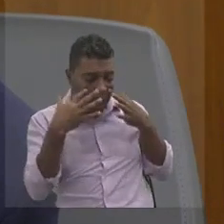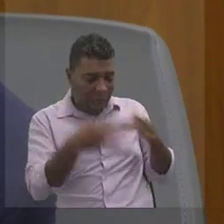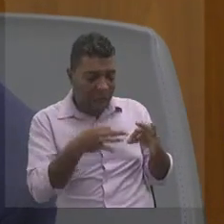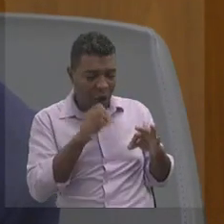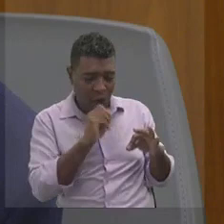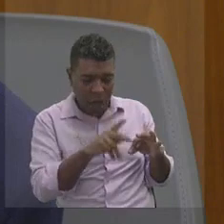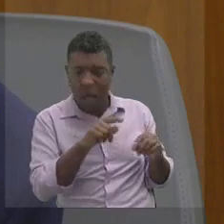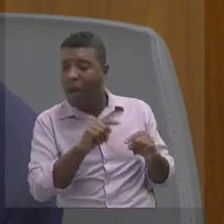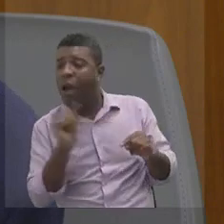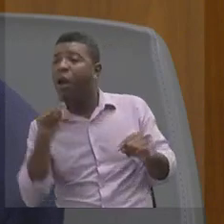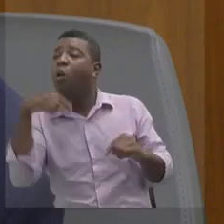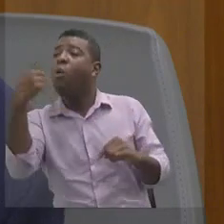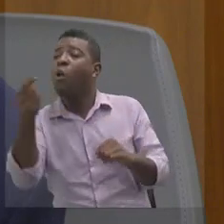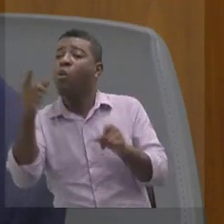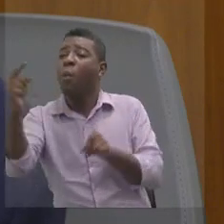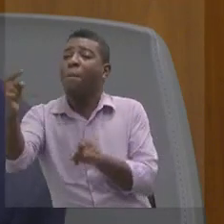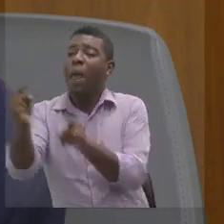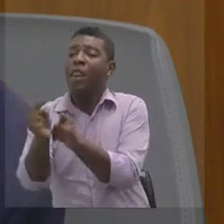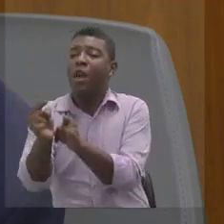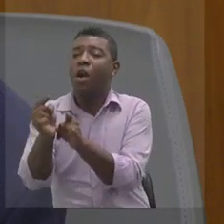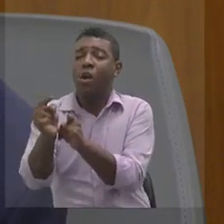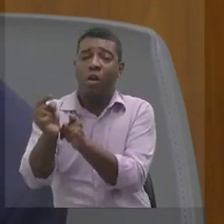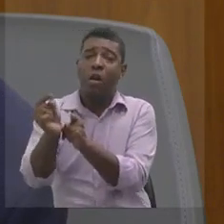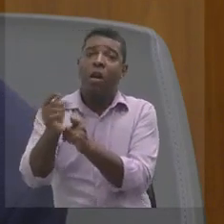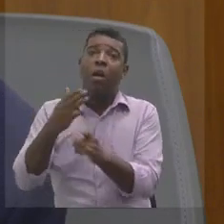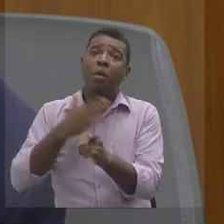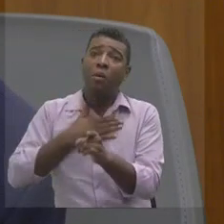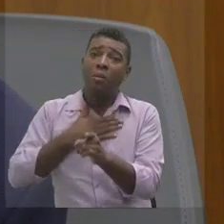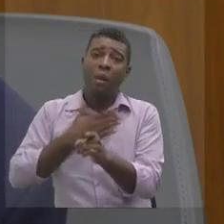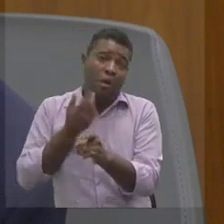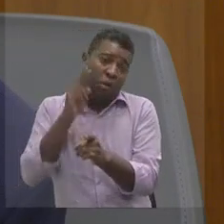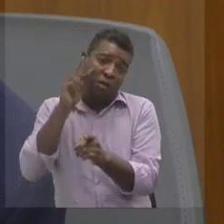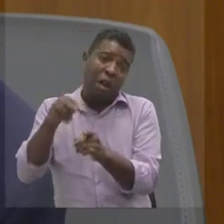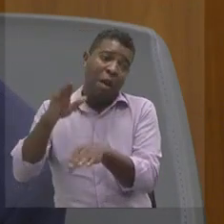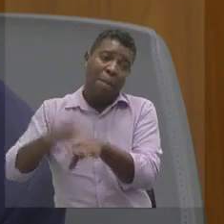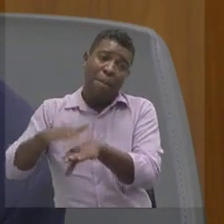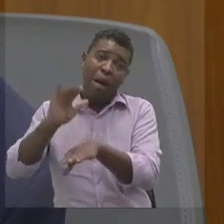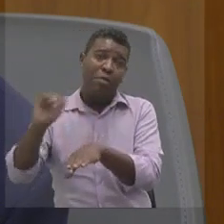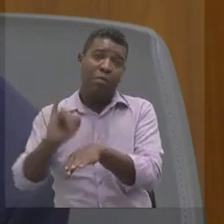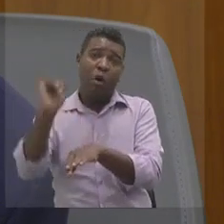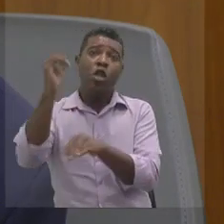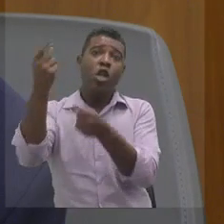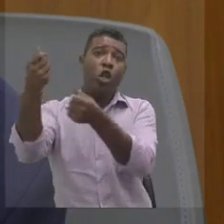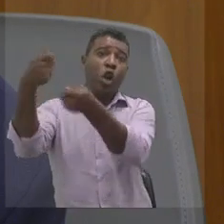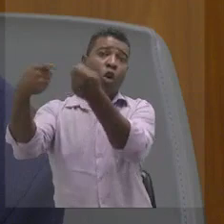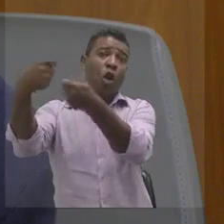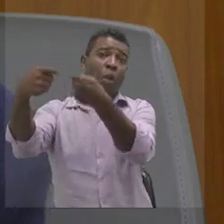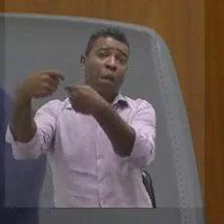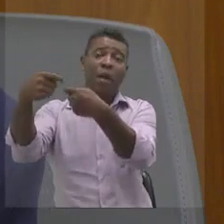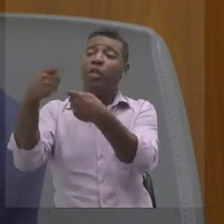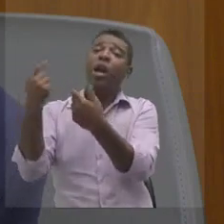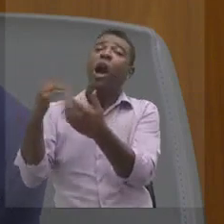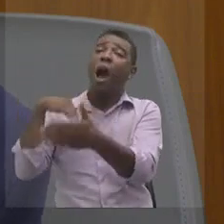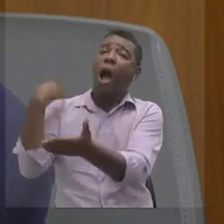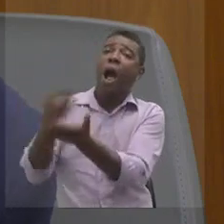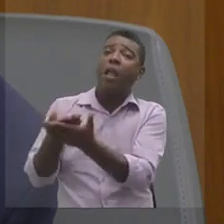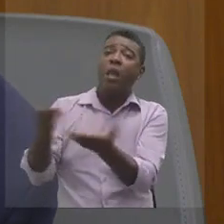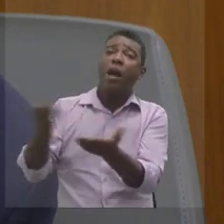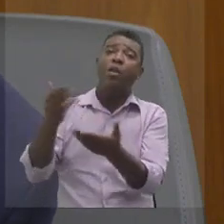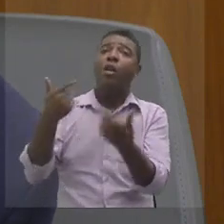viário que é muito menor e ao meu ver mais importante economicamente falando até agora não teve a atenção devida